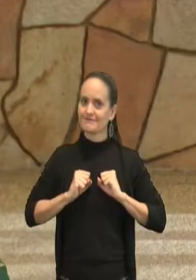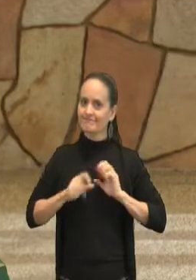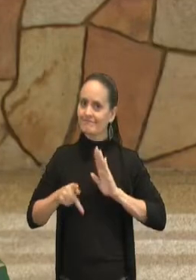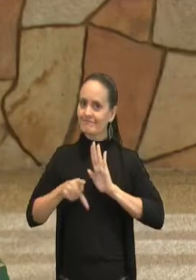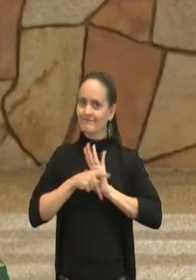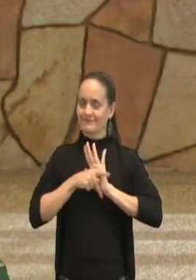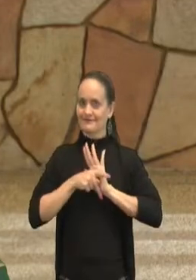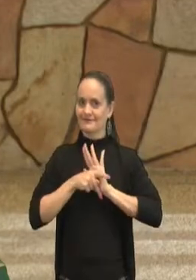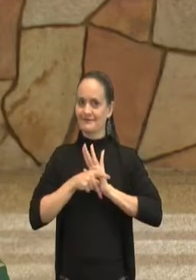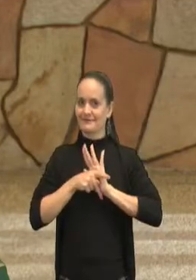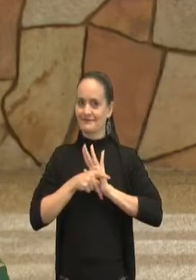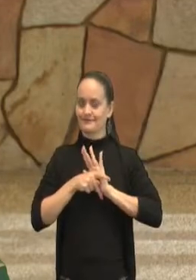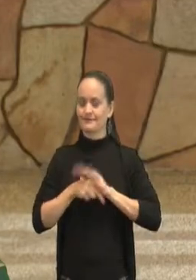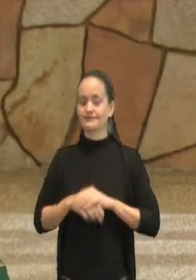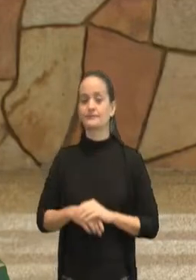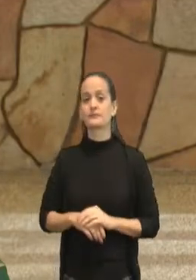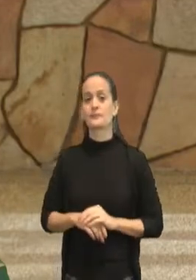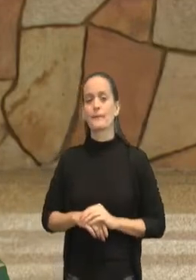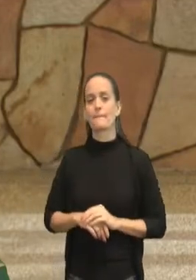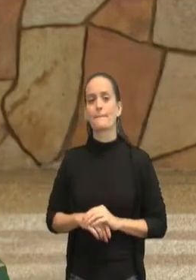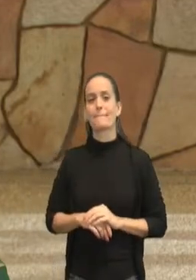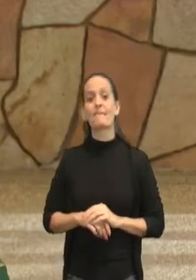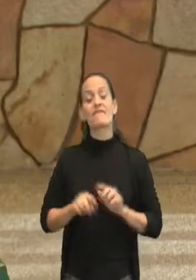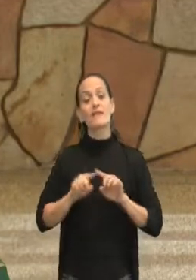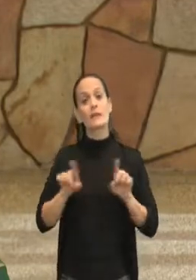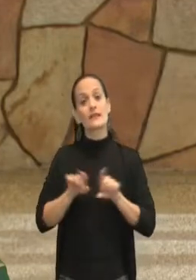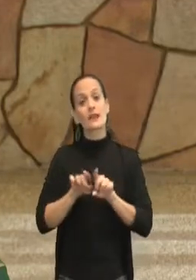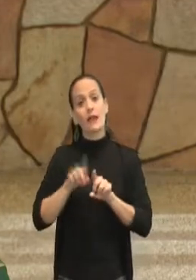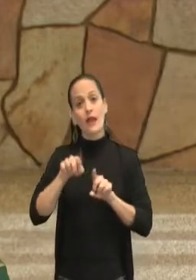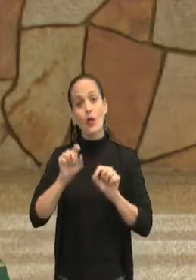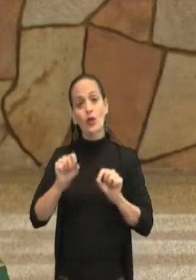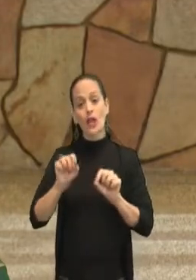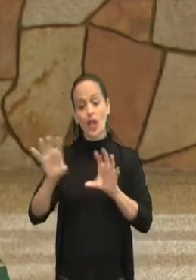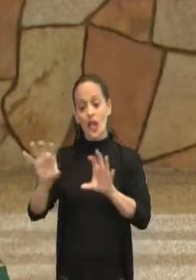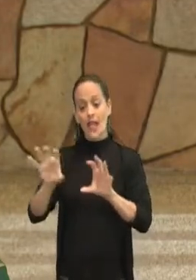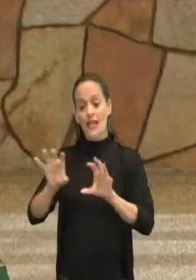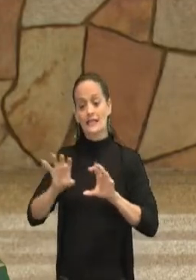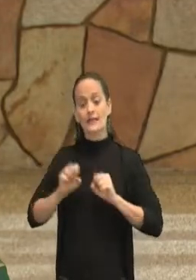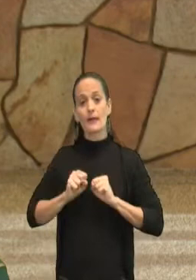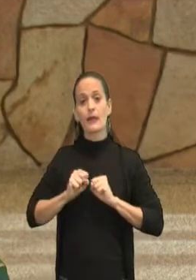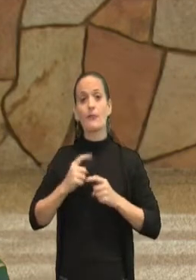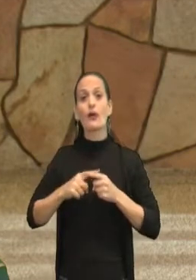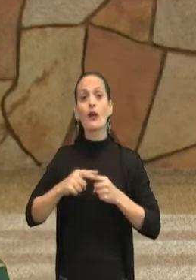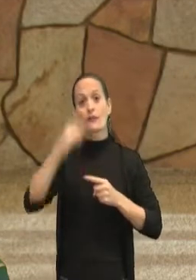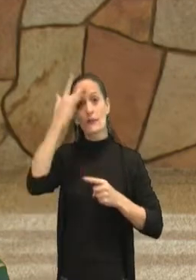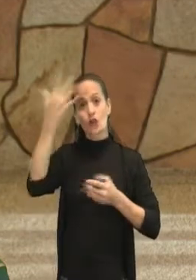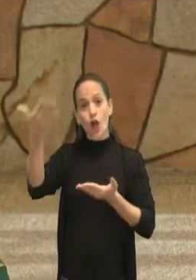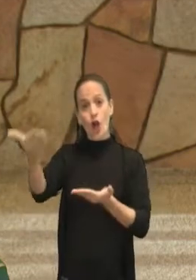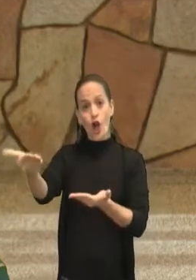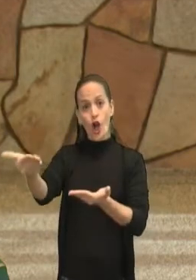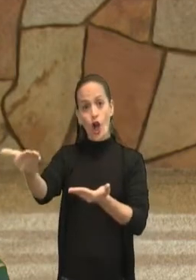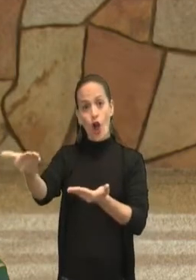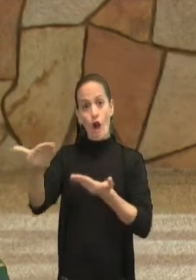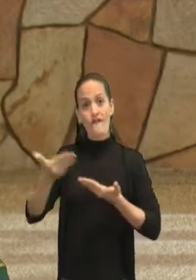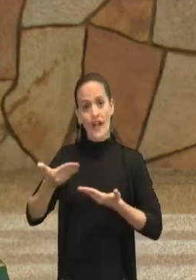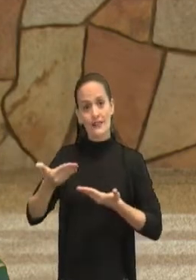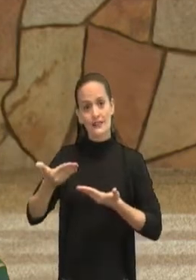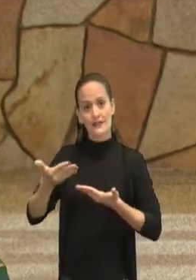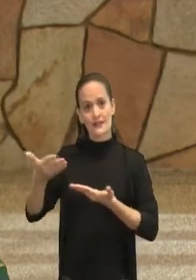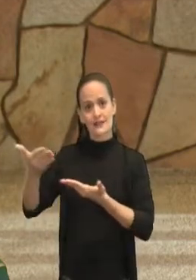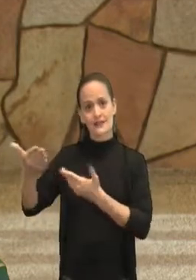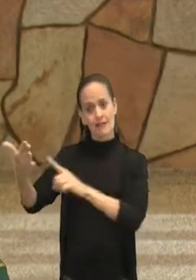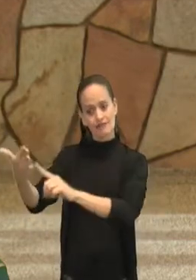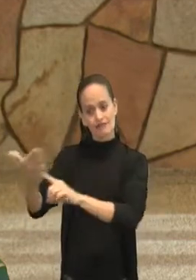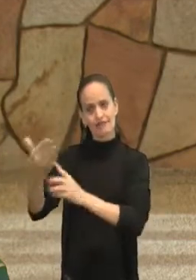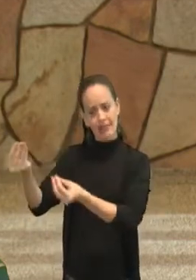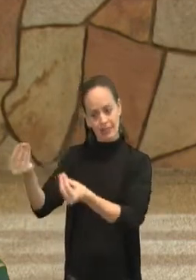mesmo, mas ainda receber o que é oferecido, não recusar,